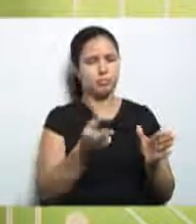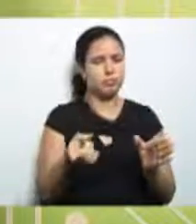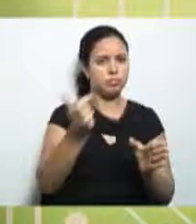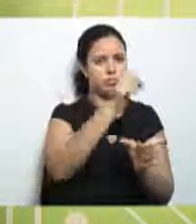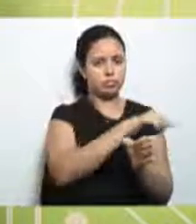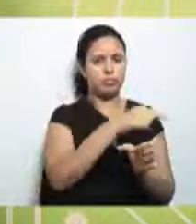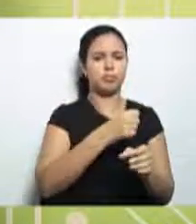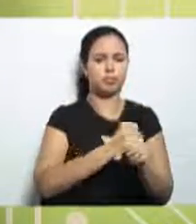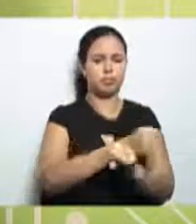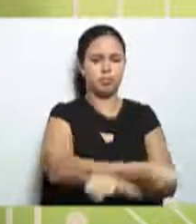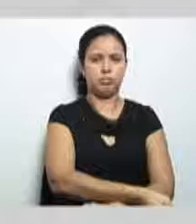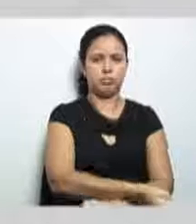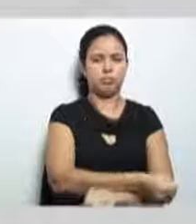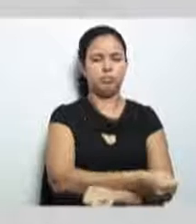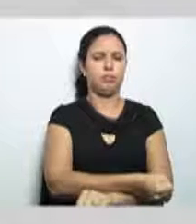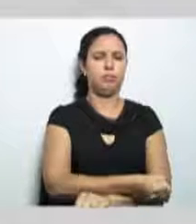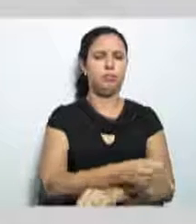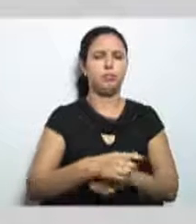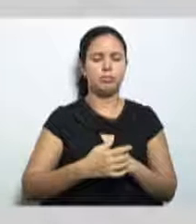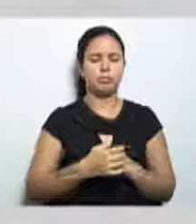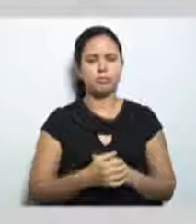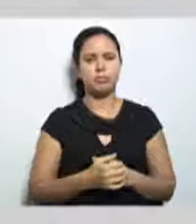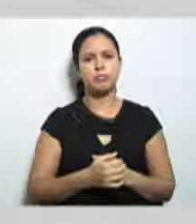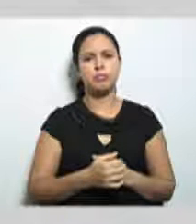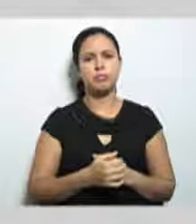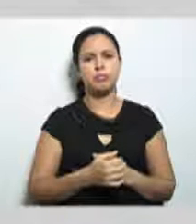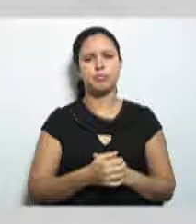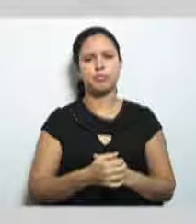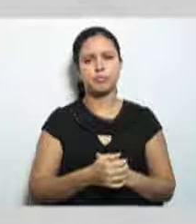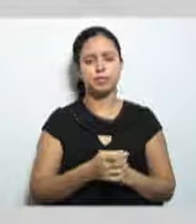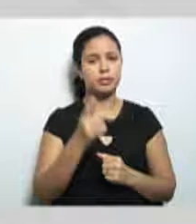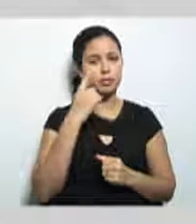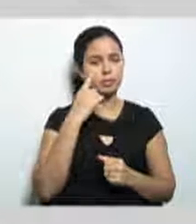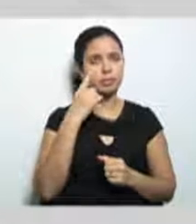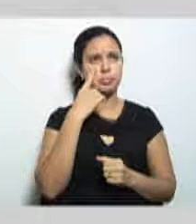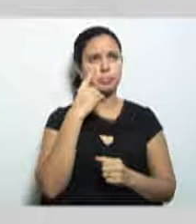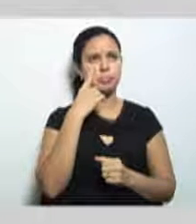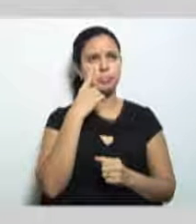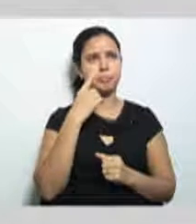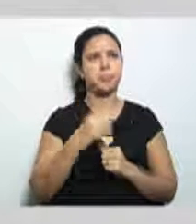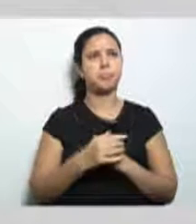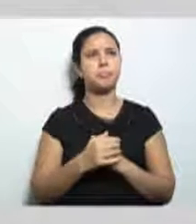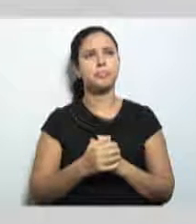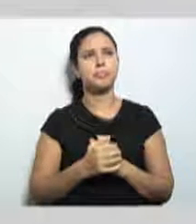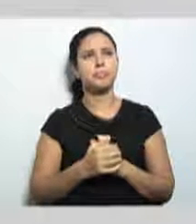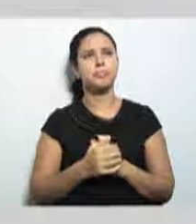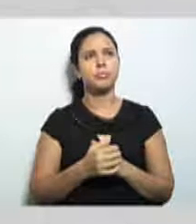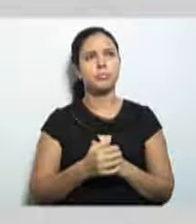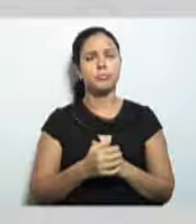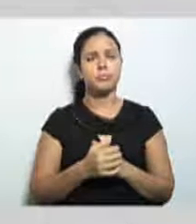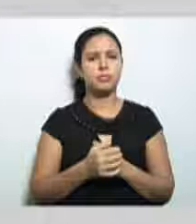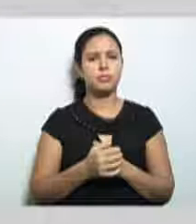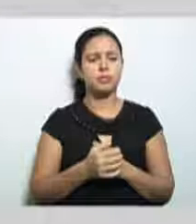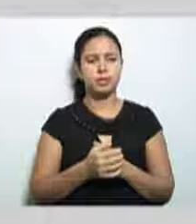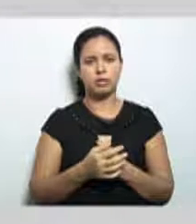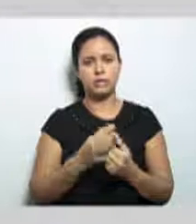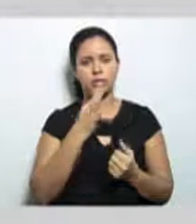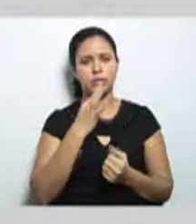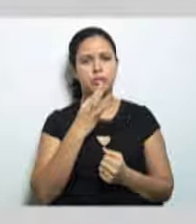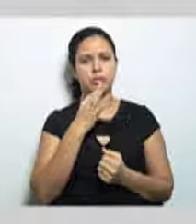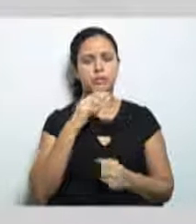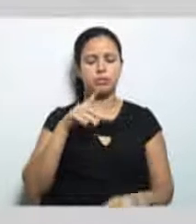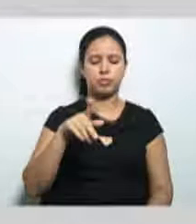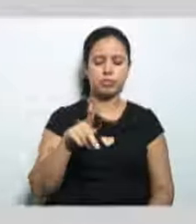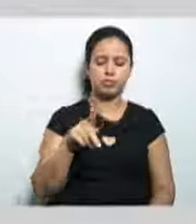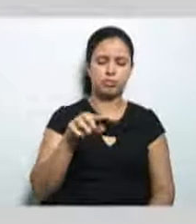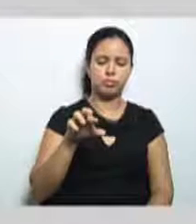escravagista. Né? E aí a gente vem aqui para o Ocidente naquilo que a gente já conhece lá da história, que é o